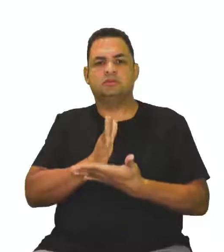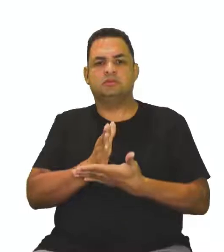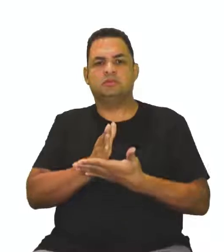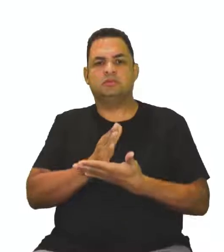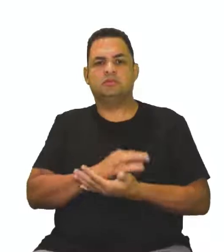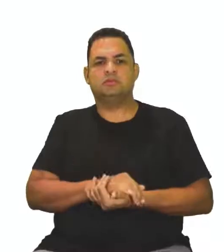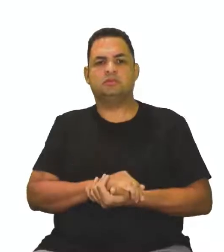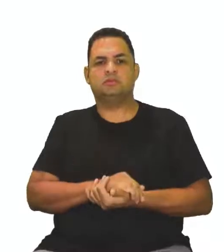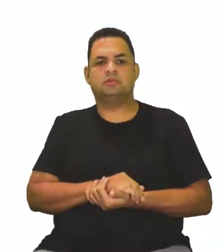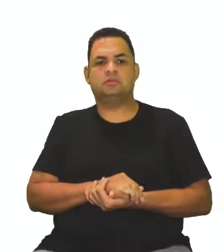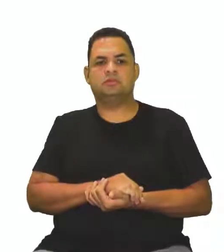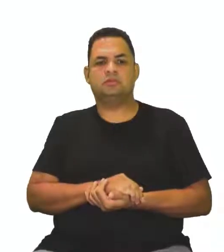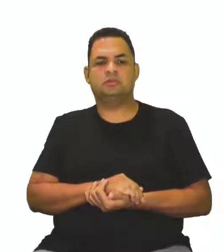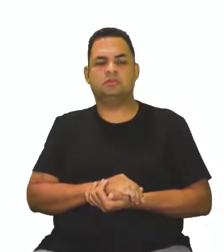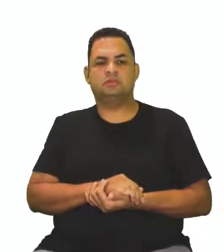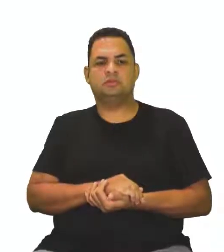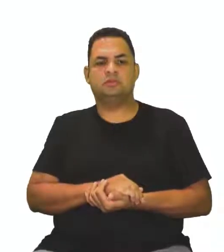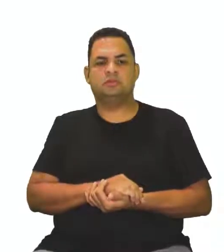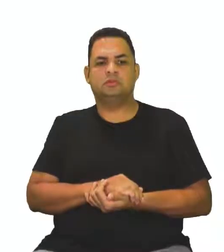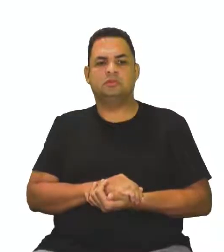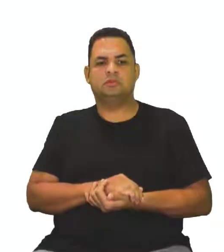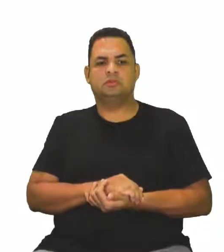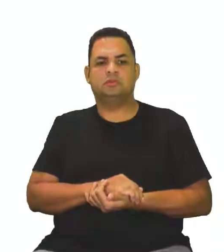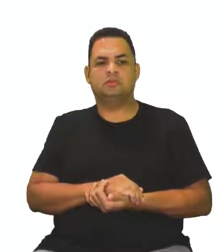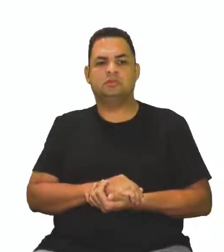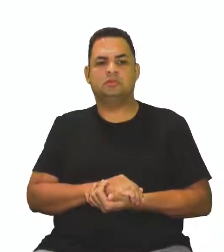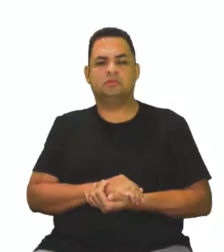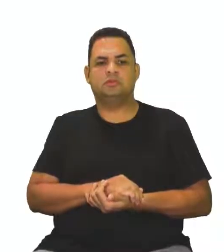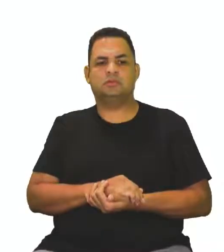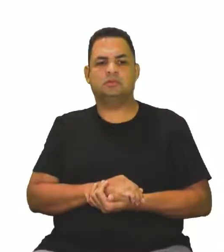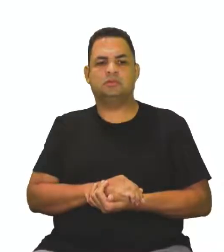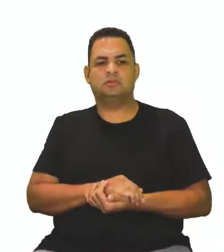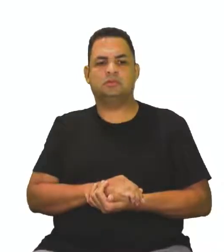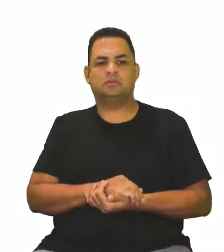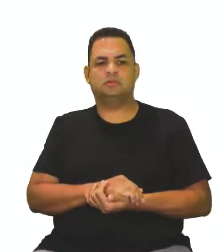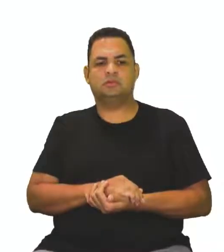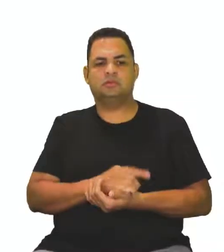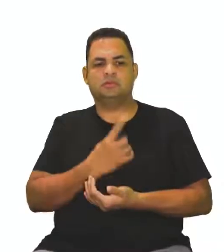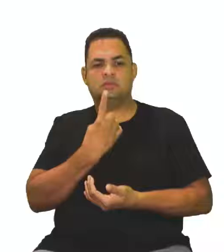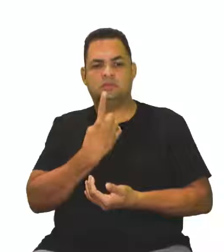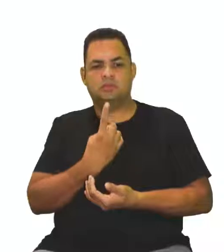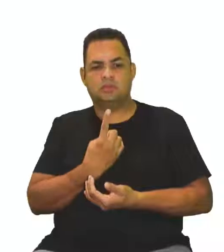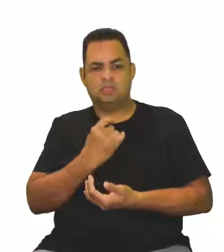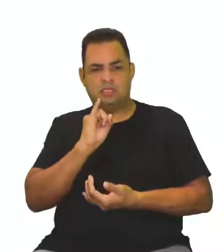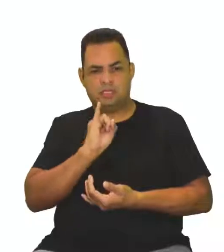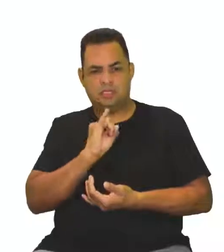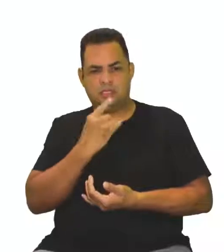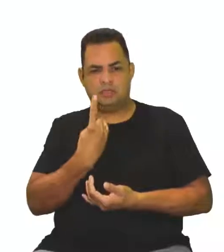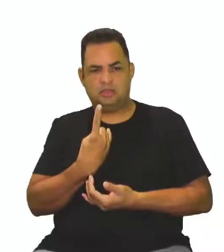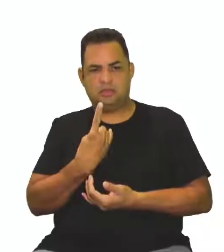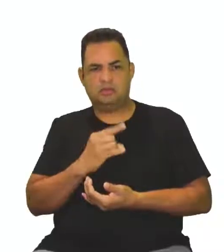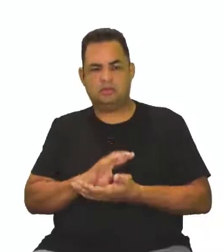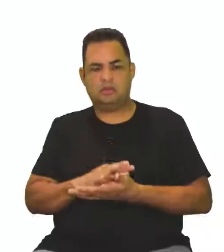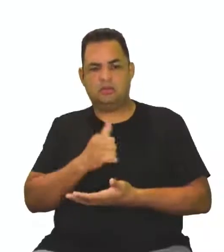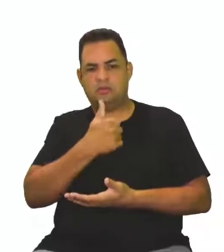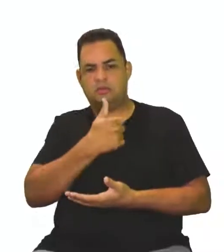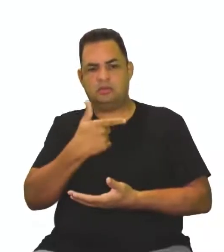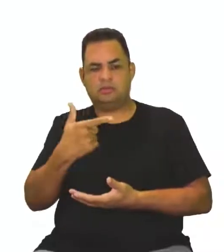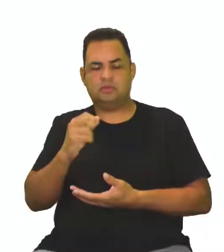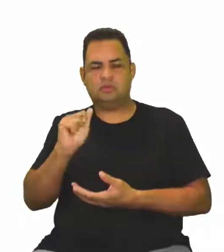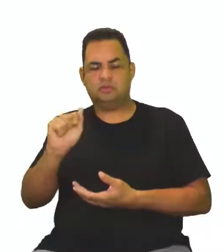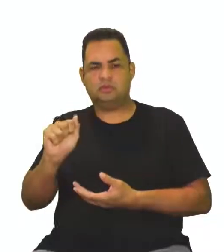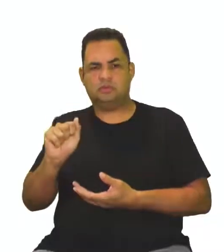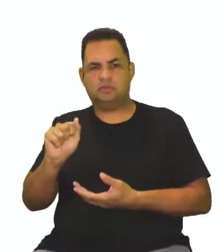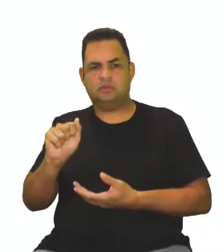ok? Aqui, pessoal, o que vai acontecer? I de 1, nós vimos que é a corrente total do circuito, que vale 12